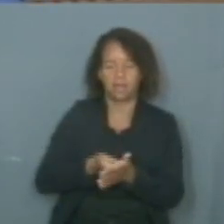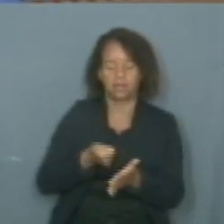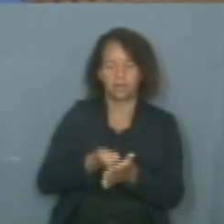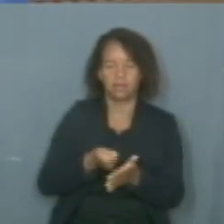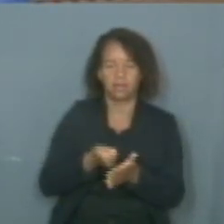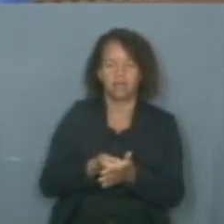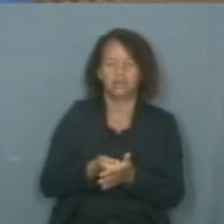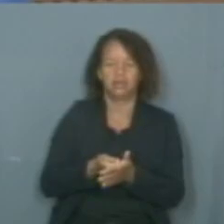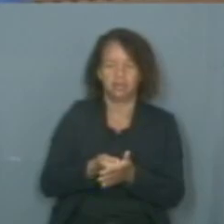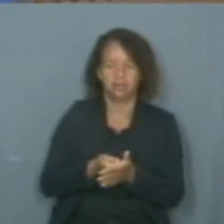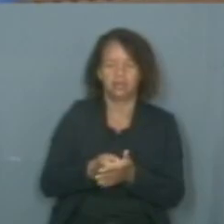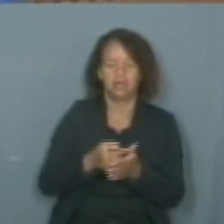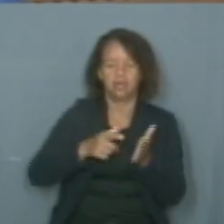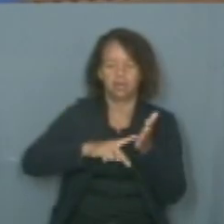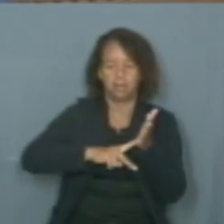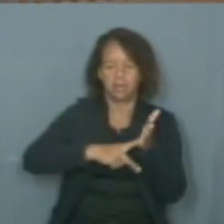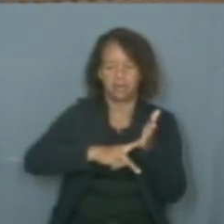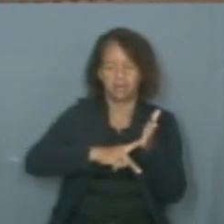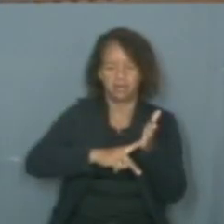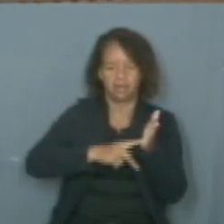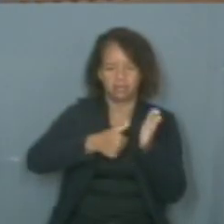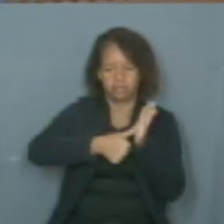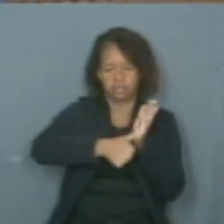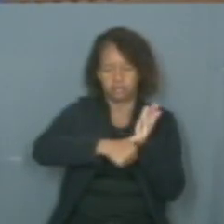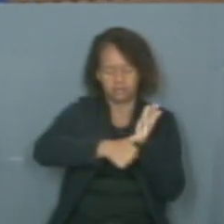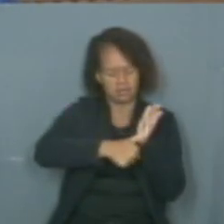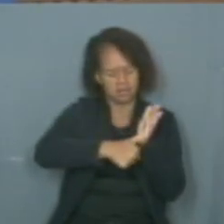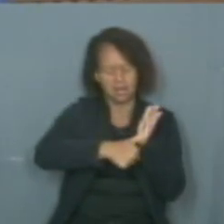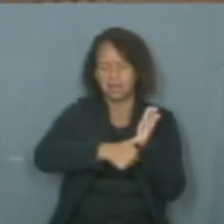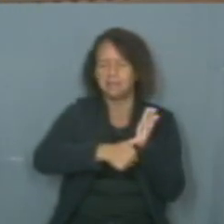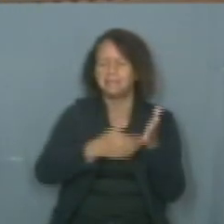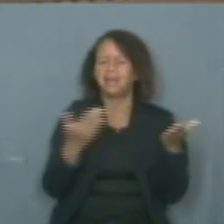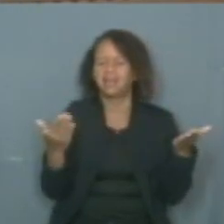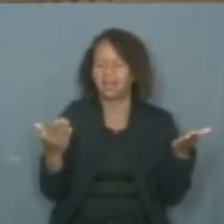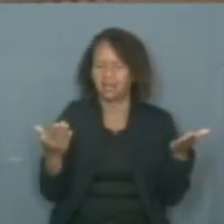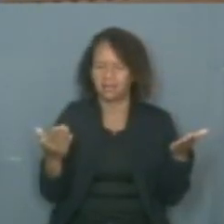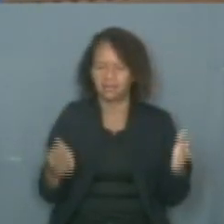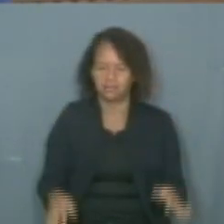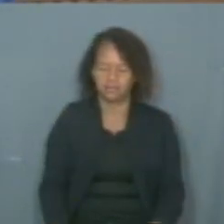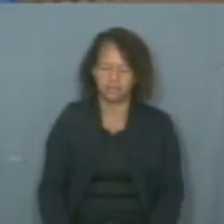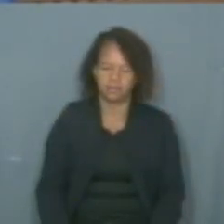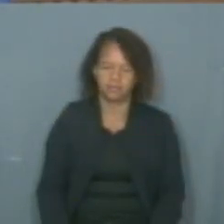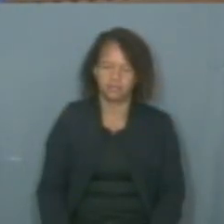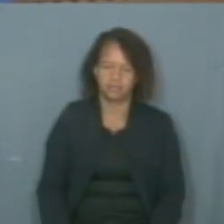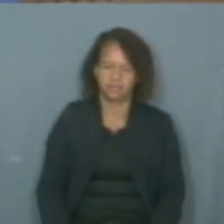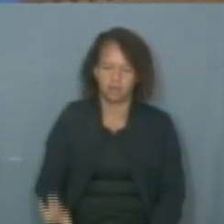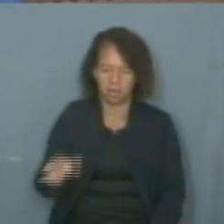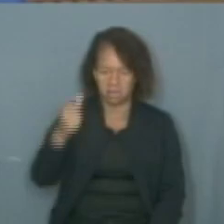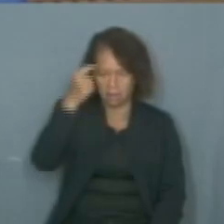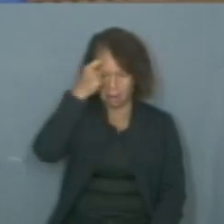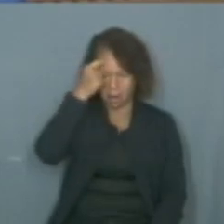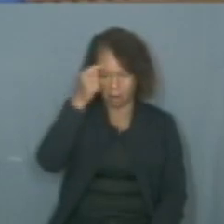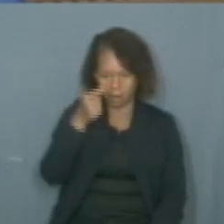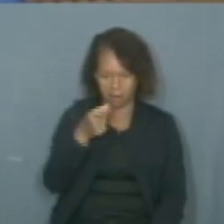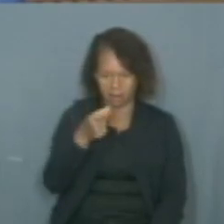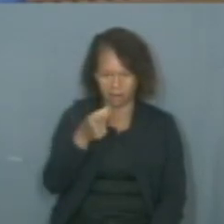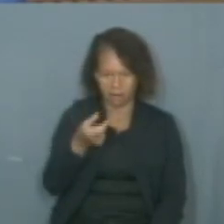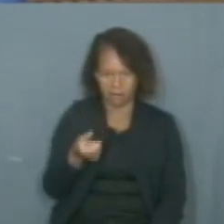obrigatoriedade da biometria. Para quem? Vamos lá? Ou a senhora também tem memória curta,